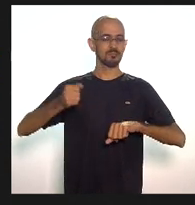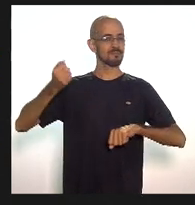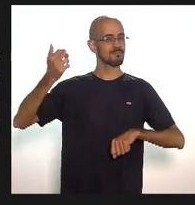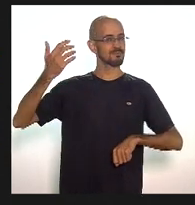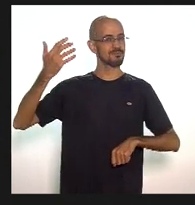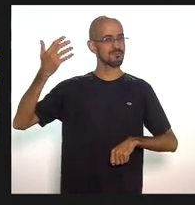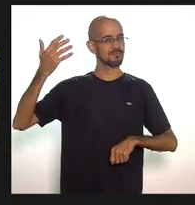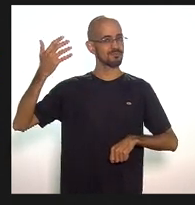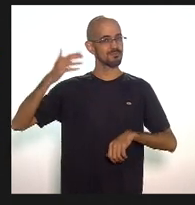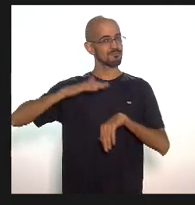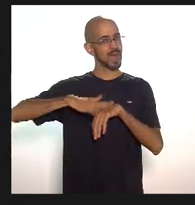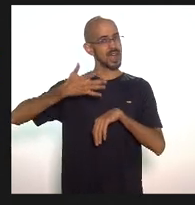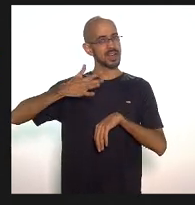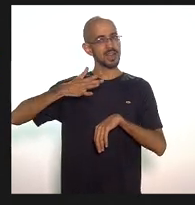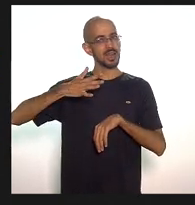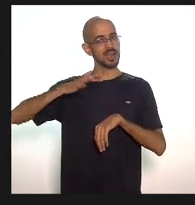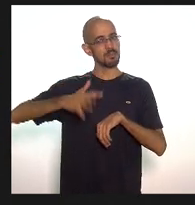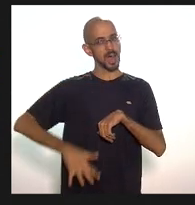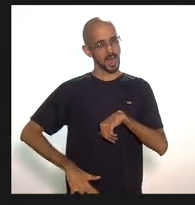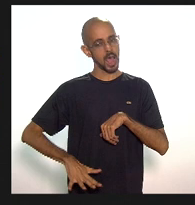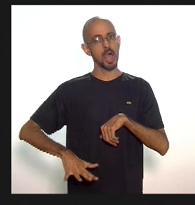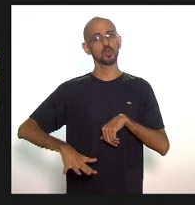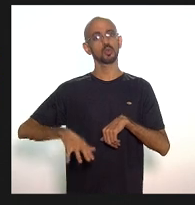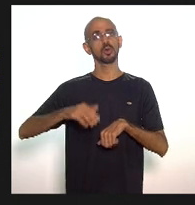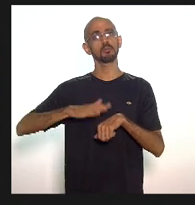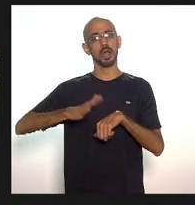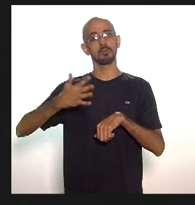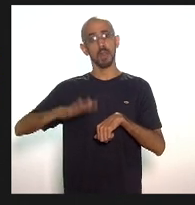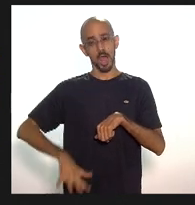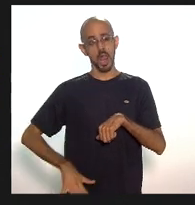mais interessante para o adquirente.